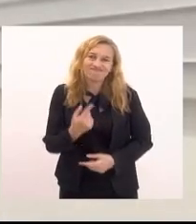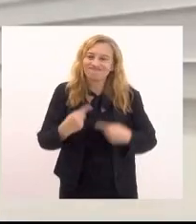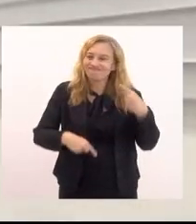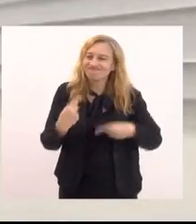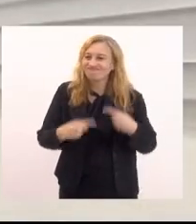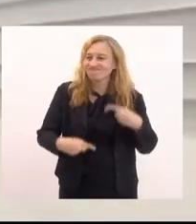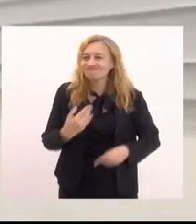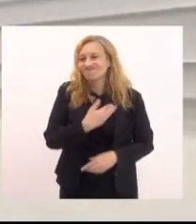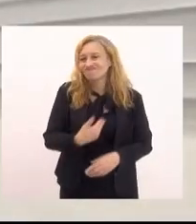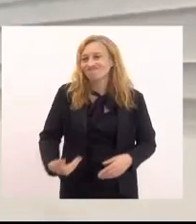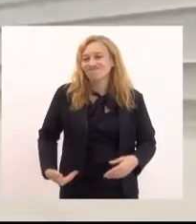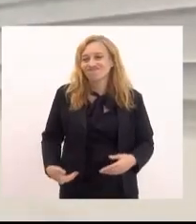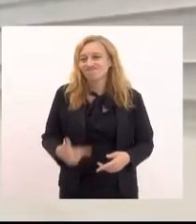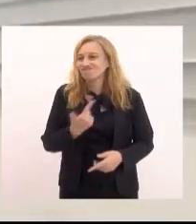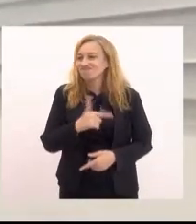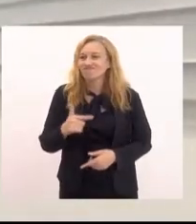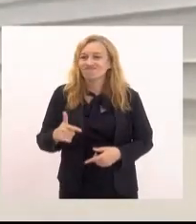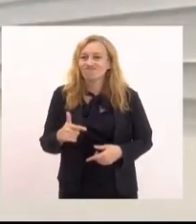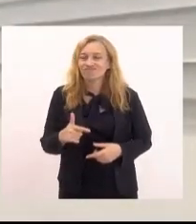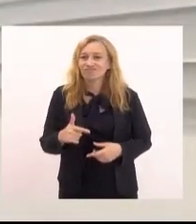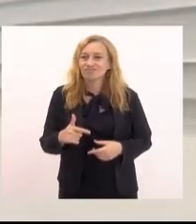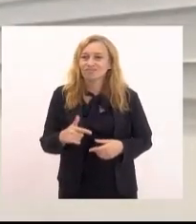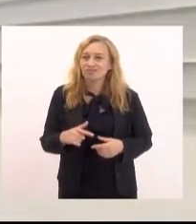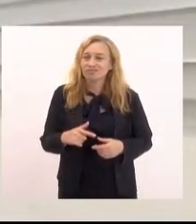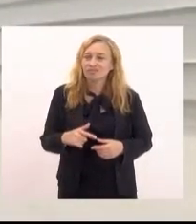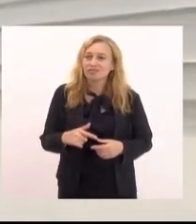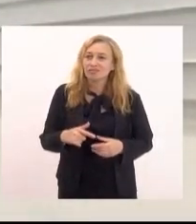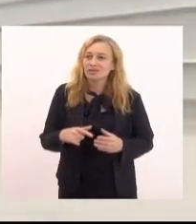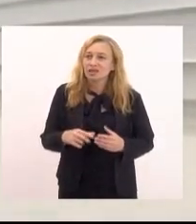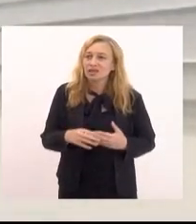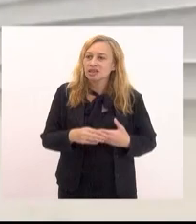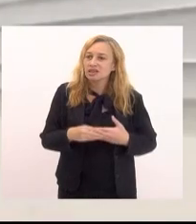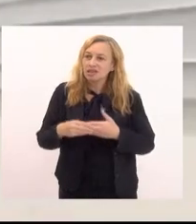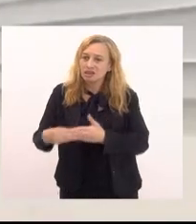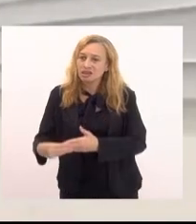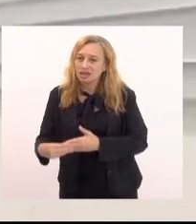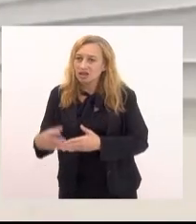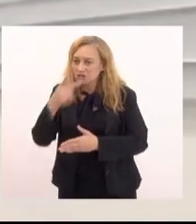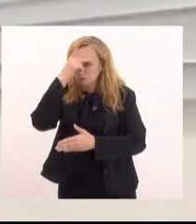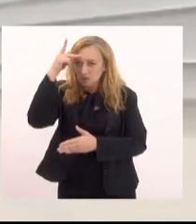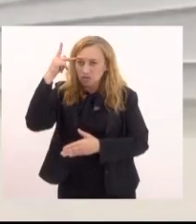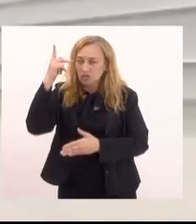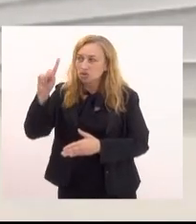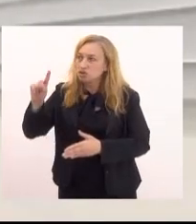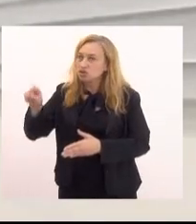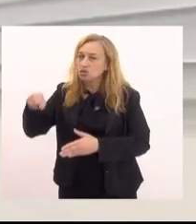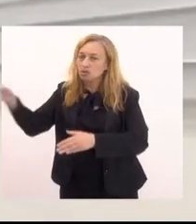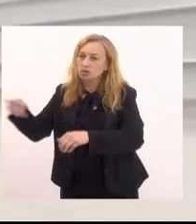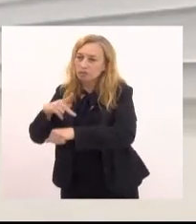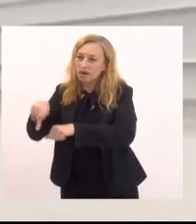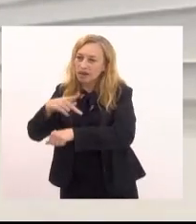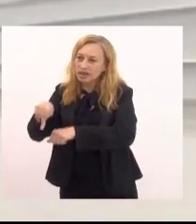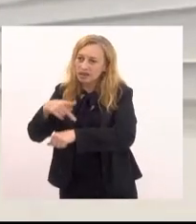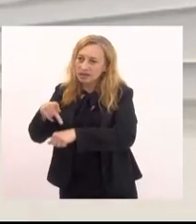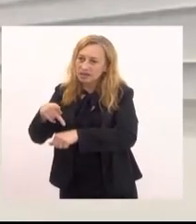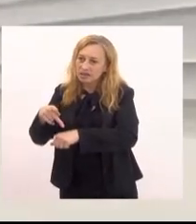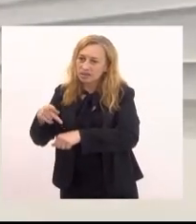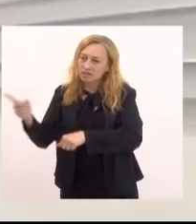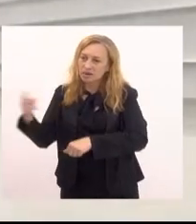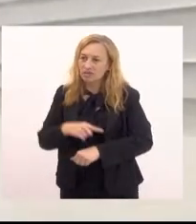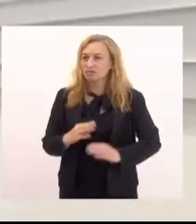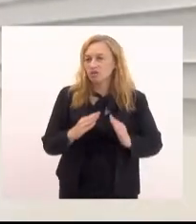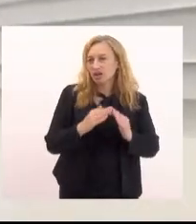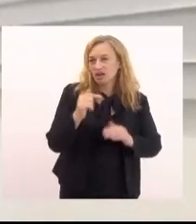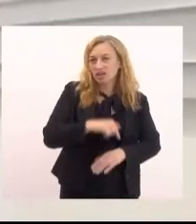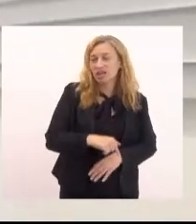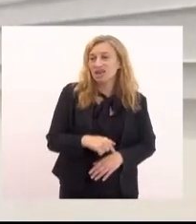pública que tragam esses imigrantes para cá. A maioria deles vem de seus países em contexto de guerras civis, de